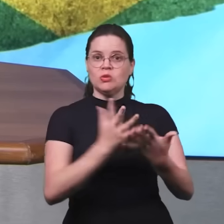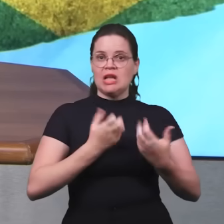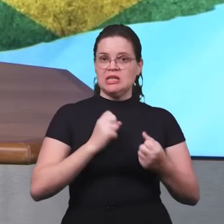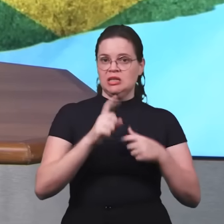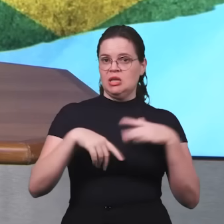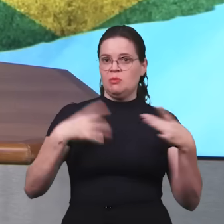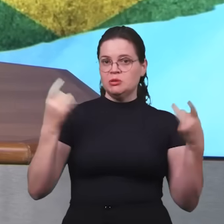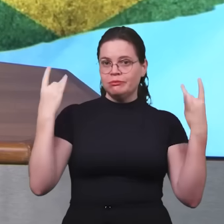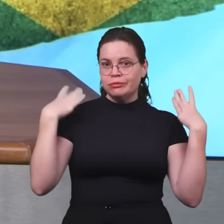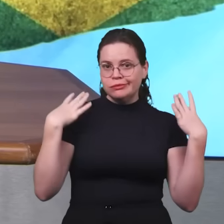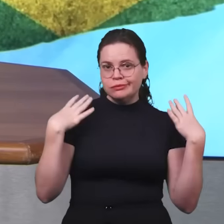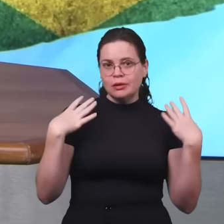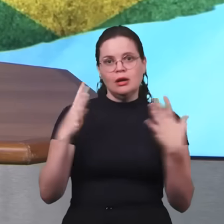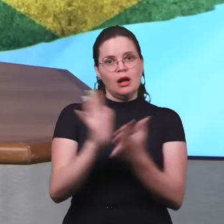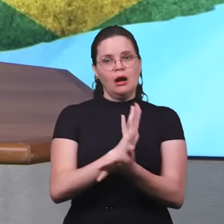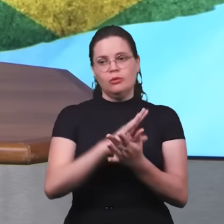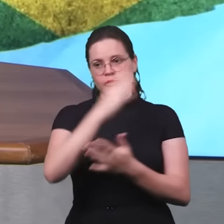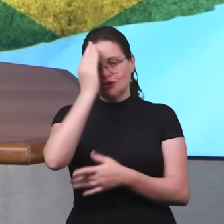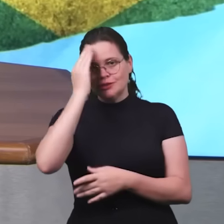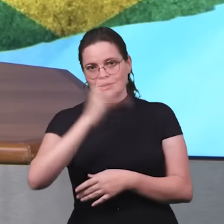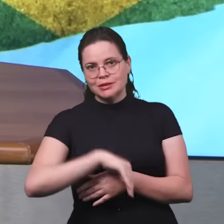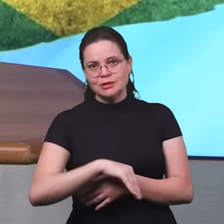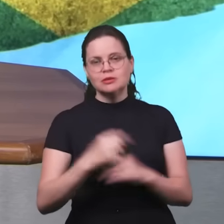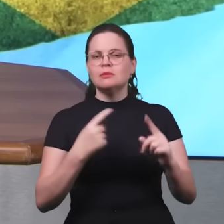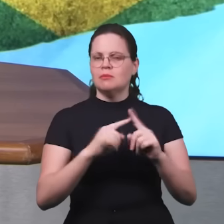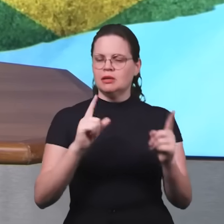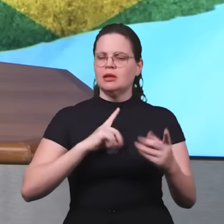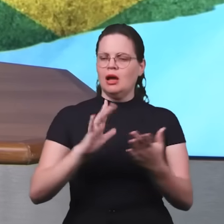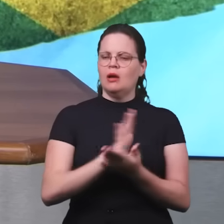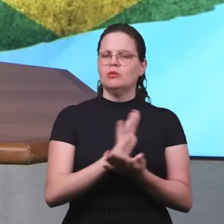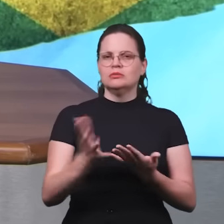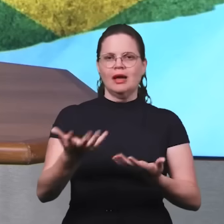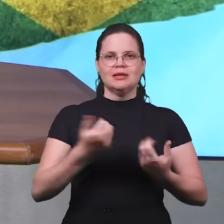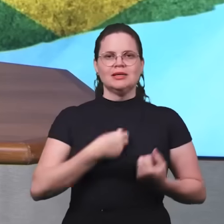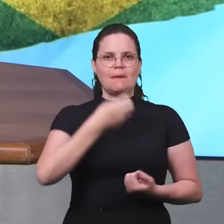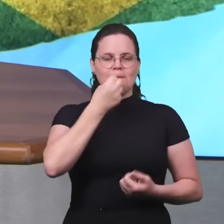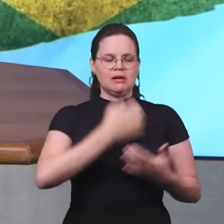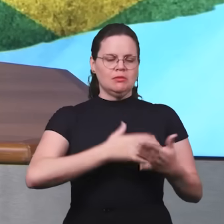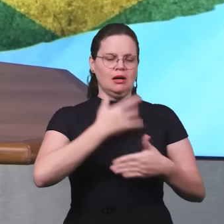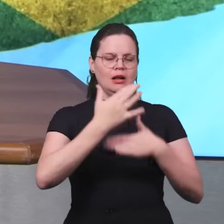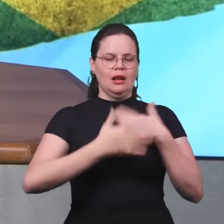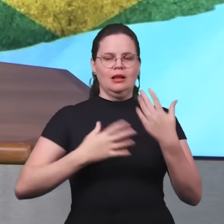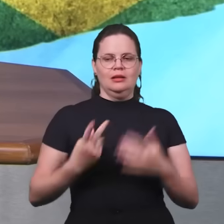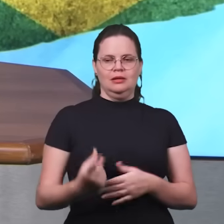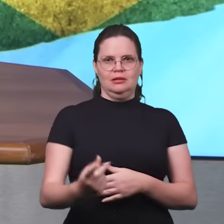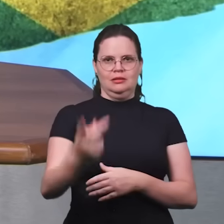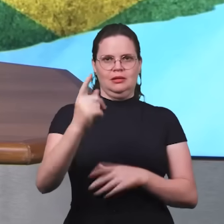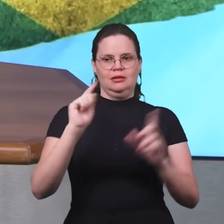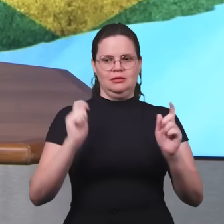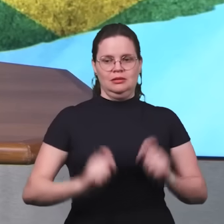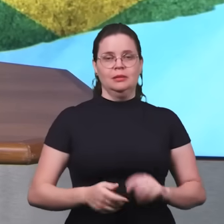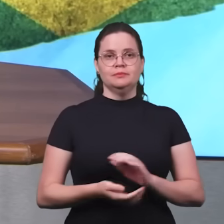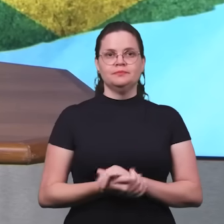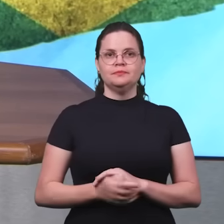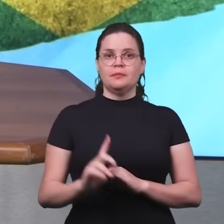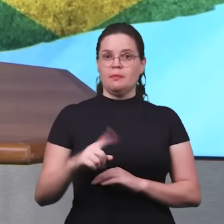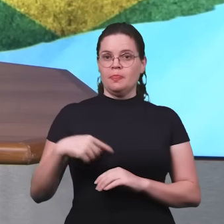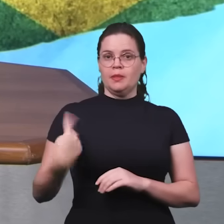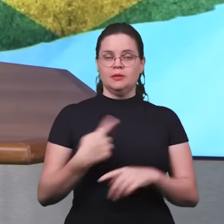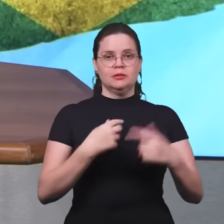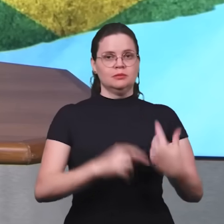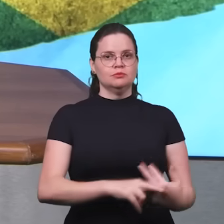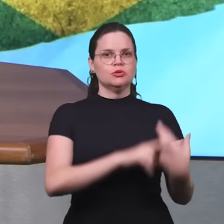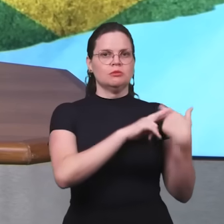espinhos, outros em pedregais, mas algumas elas realmente caem e frutificam. E a palavra de Deus ela é semeada. E é o